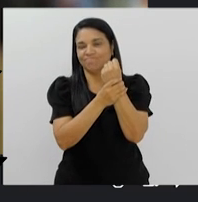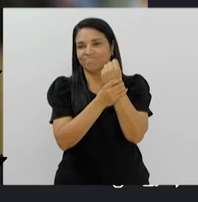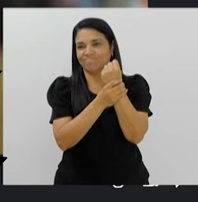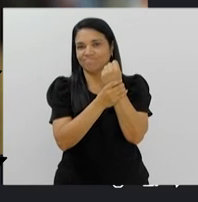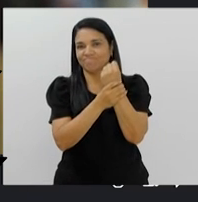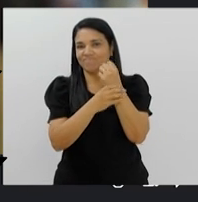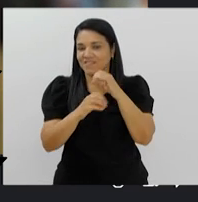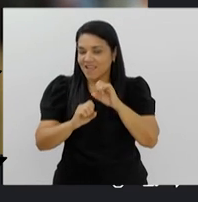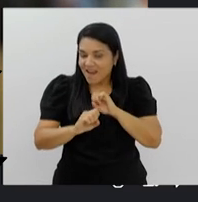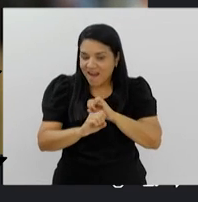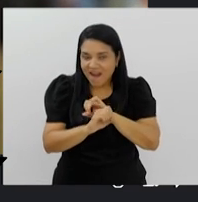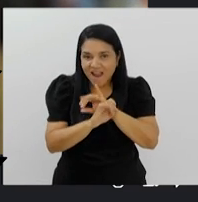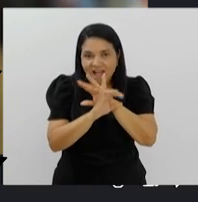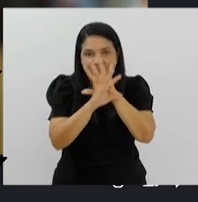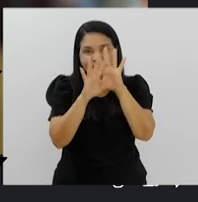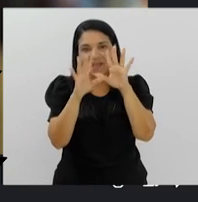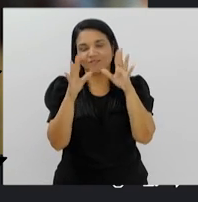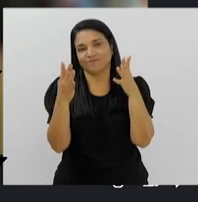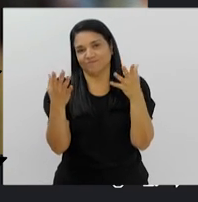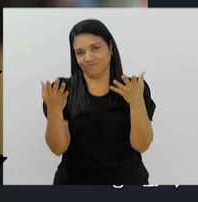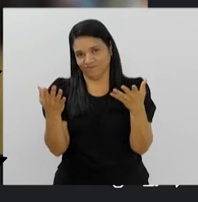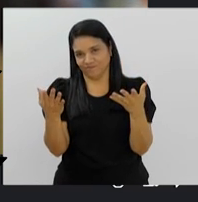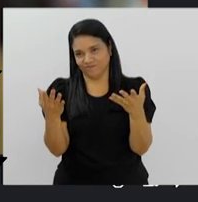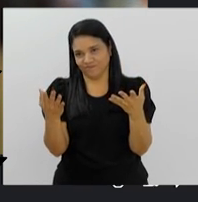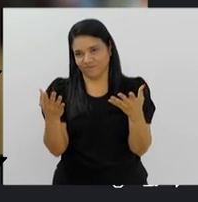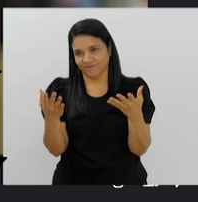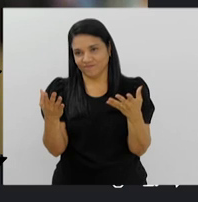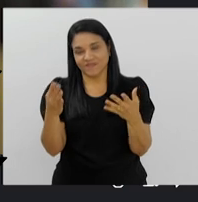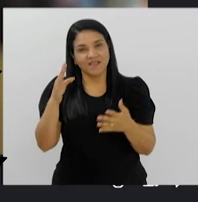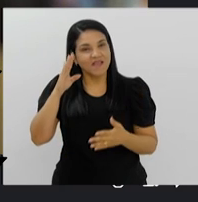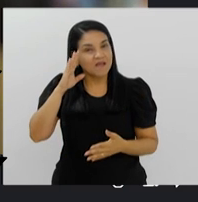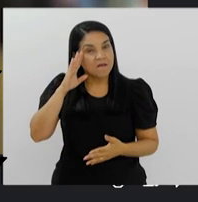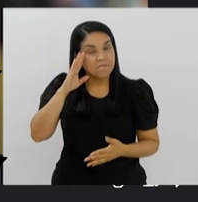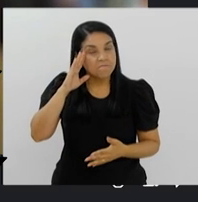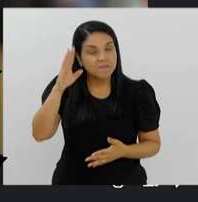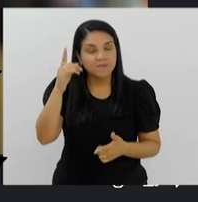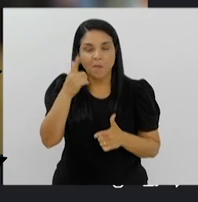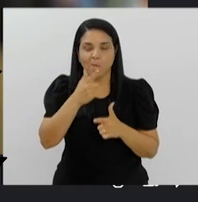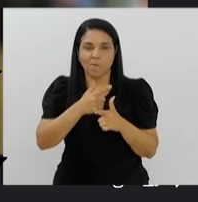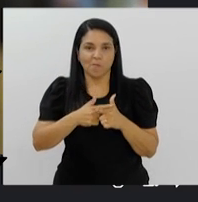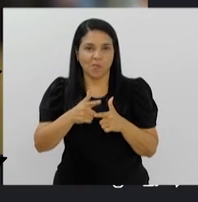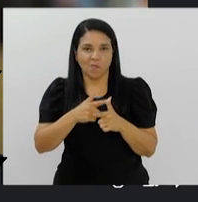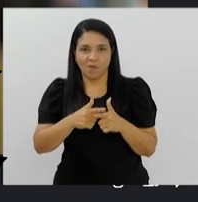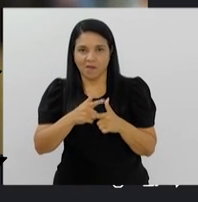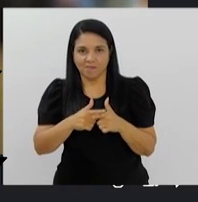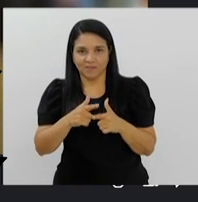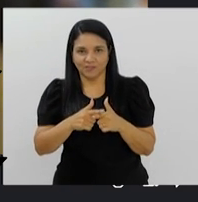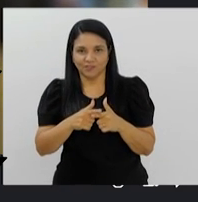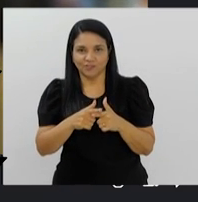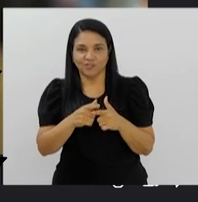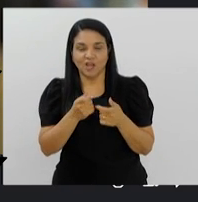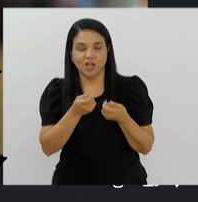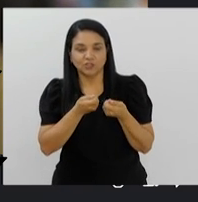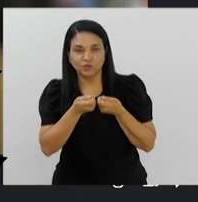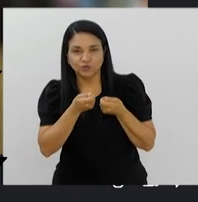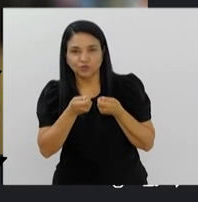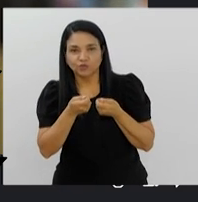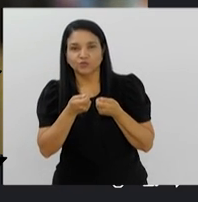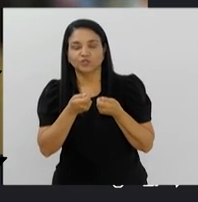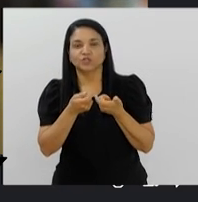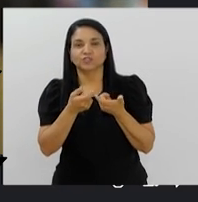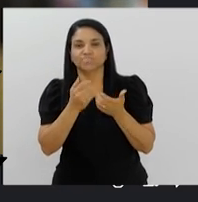Clara assimetria com as empresas isso é a principal causa de problemas como reajustes excessivos